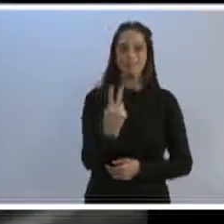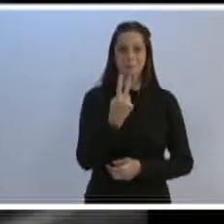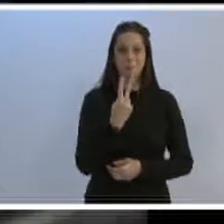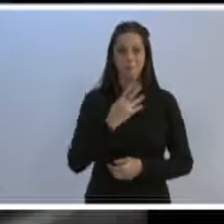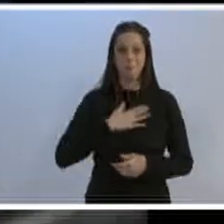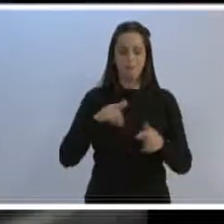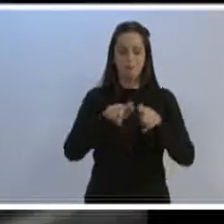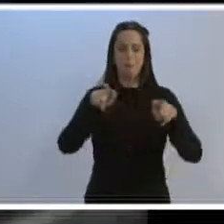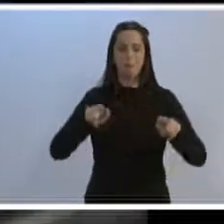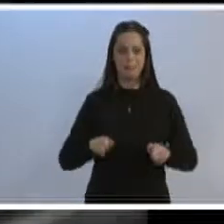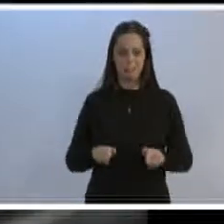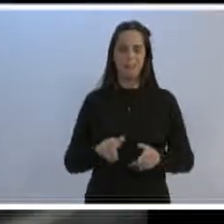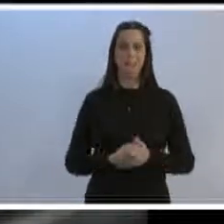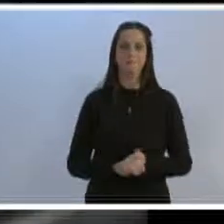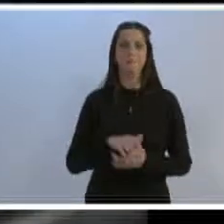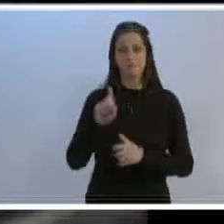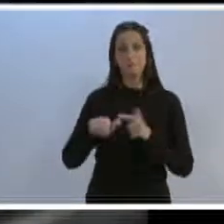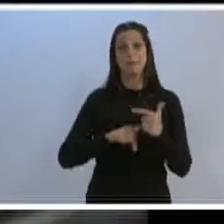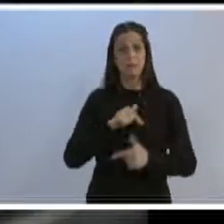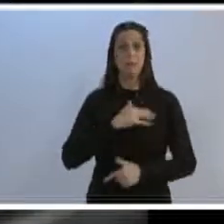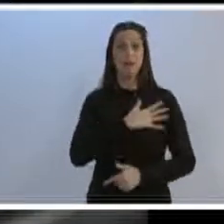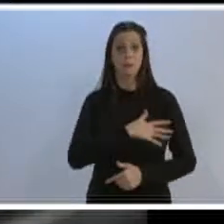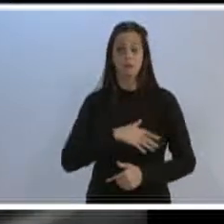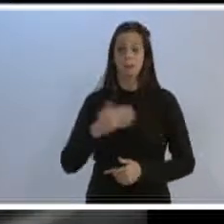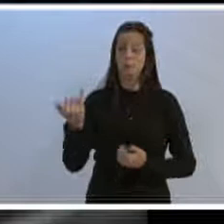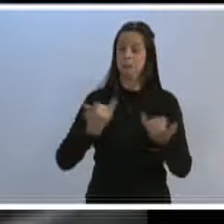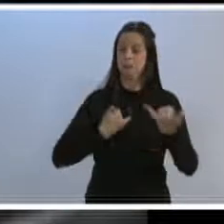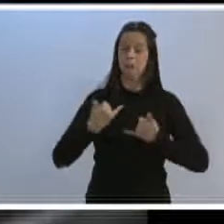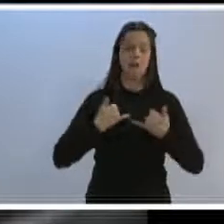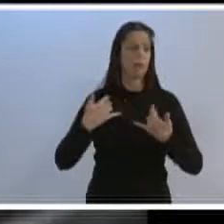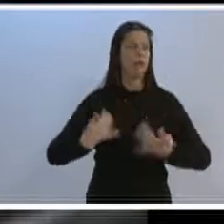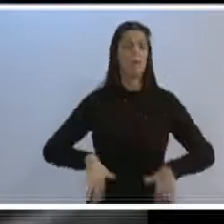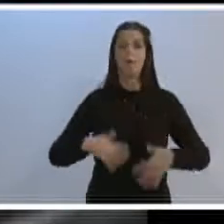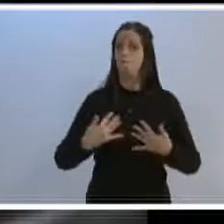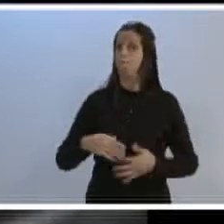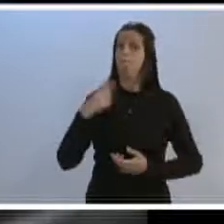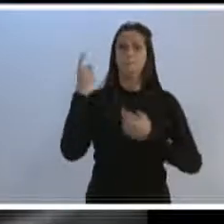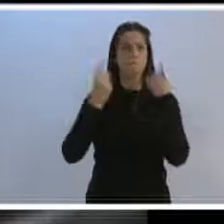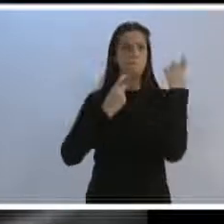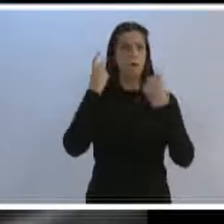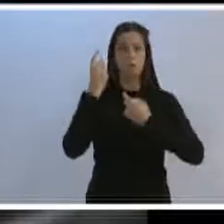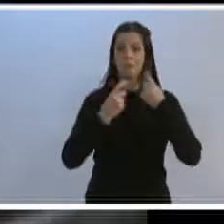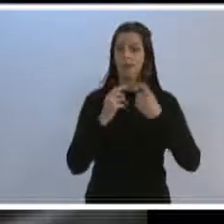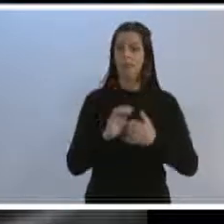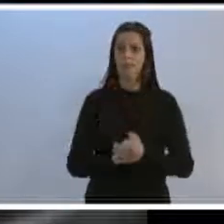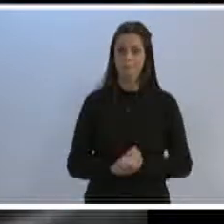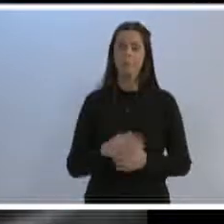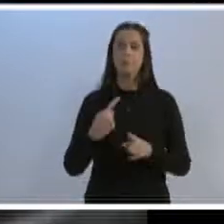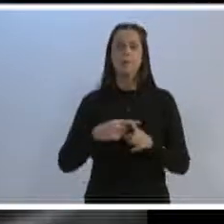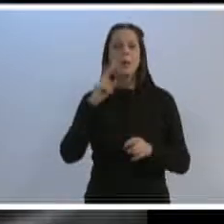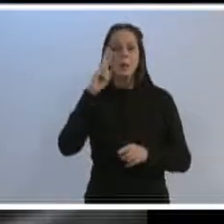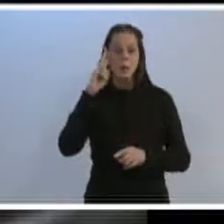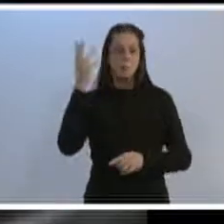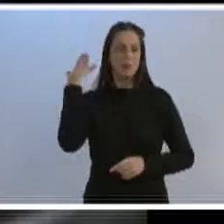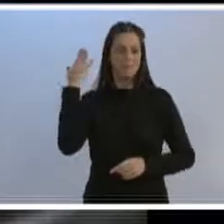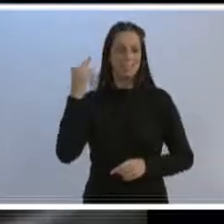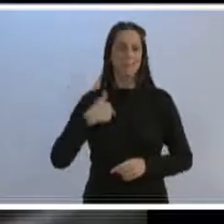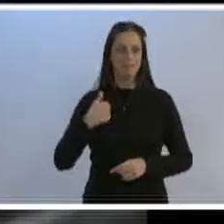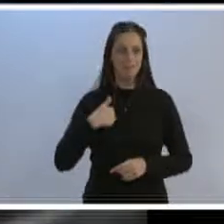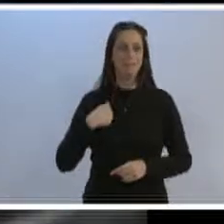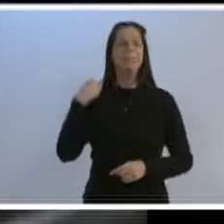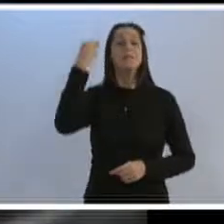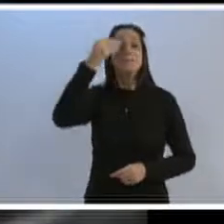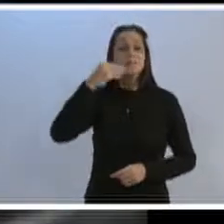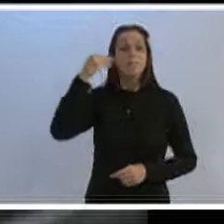blumenau eles estão desesperados porque eles isso que eu vivi naquele dia com meu sogro e